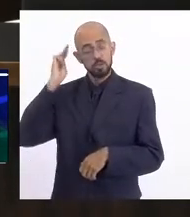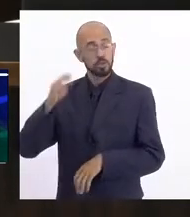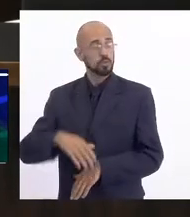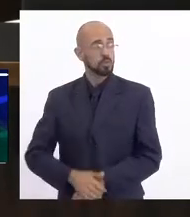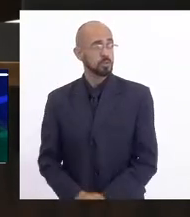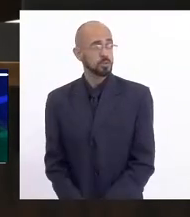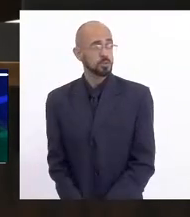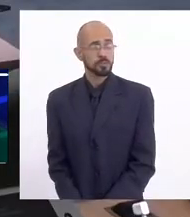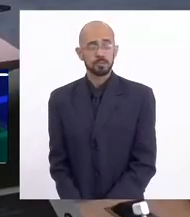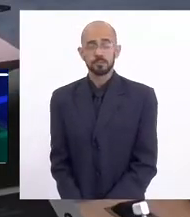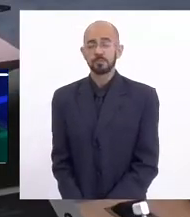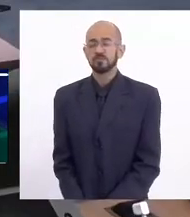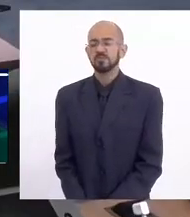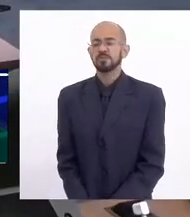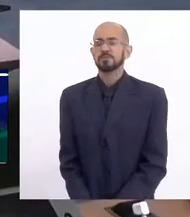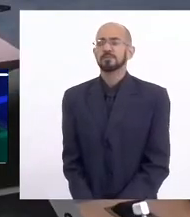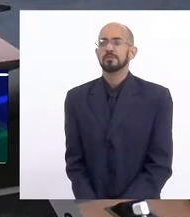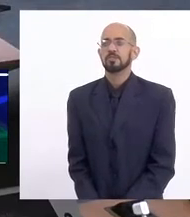Pacheco.